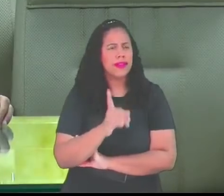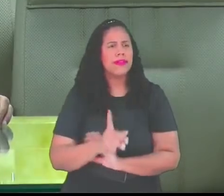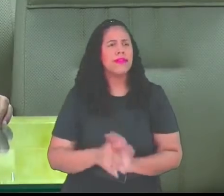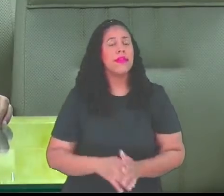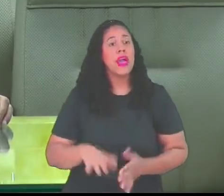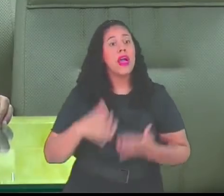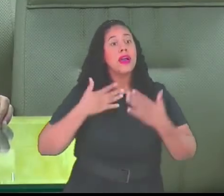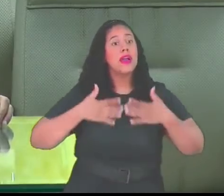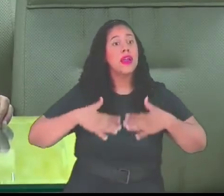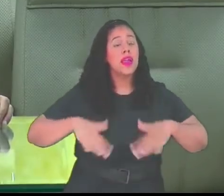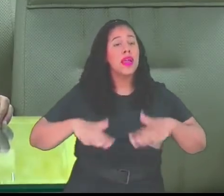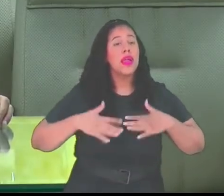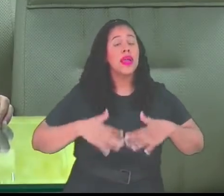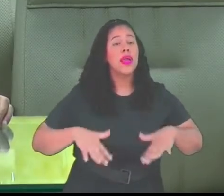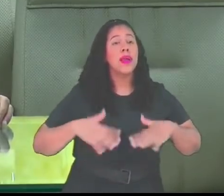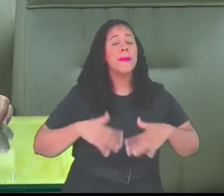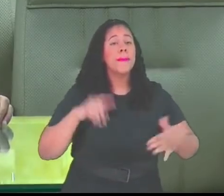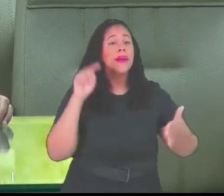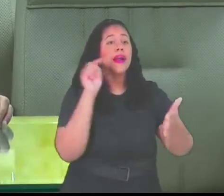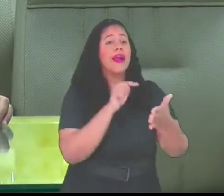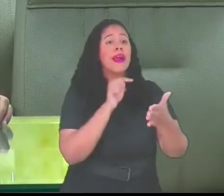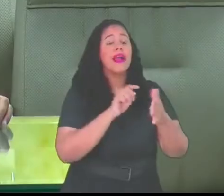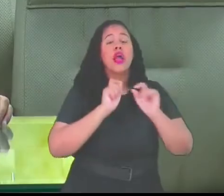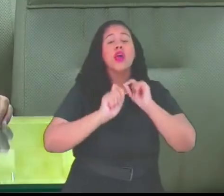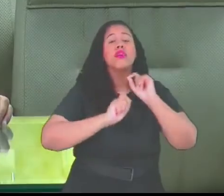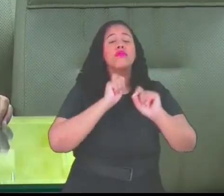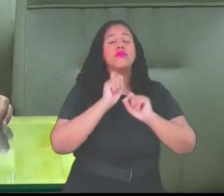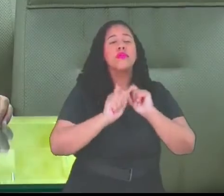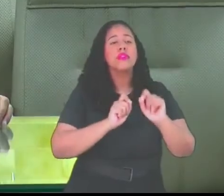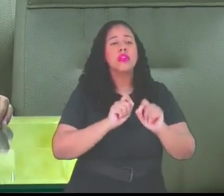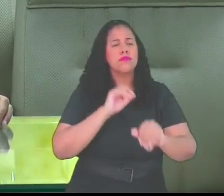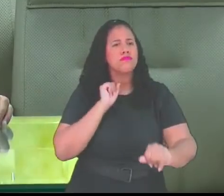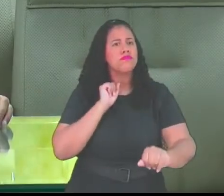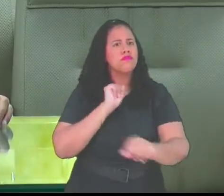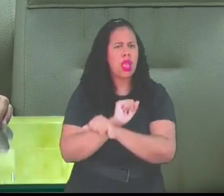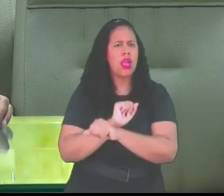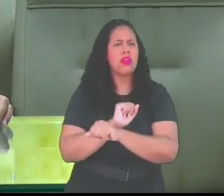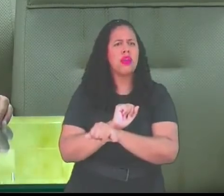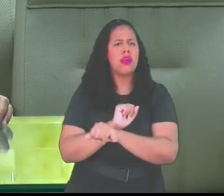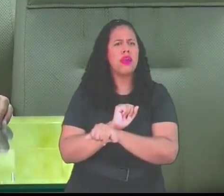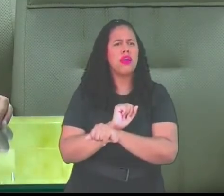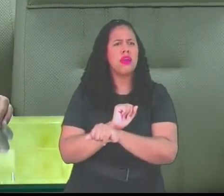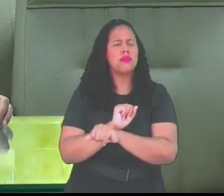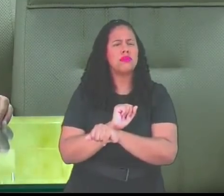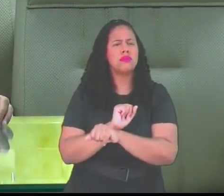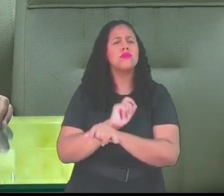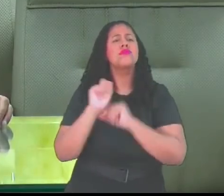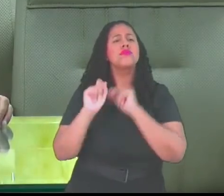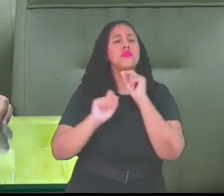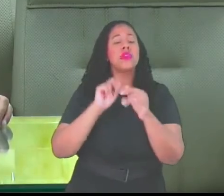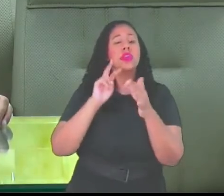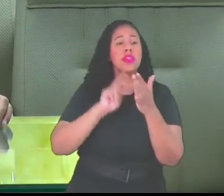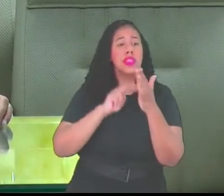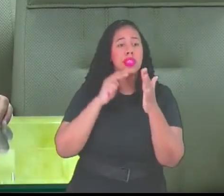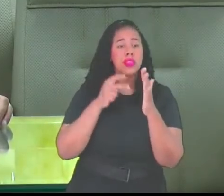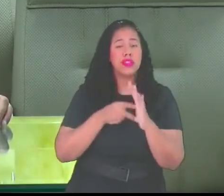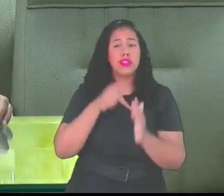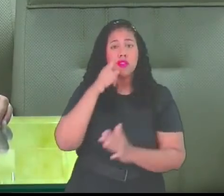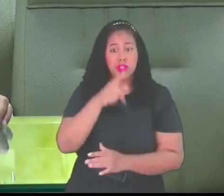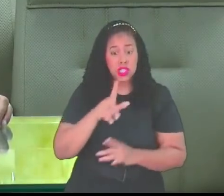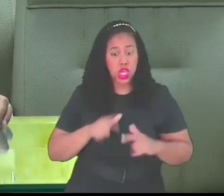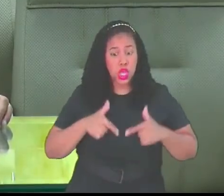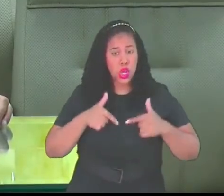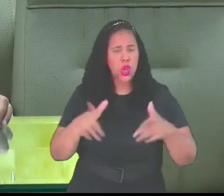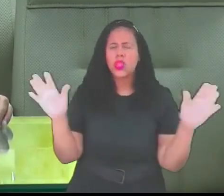Esse aquietar aqui é ficar estático, no sentido de que não é você que